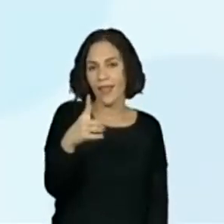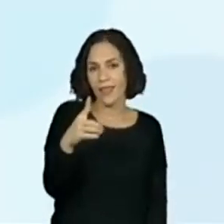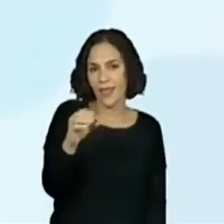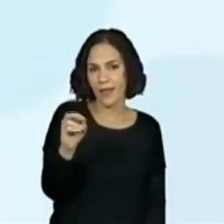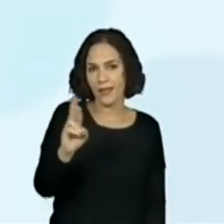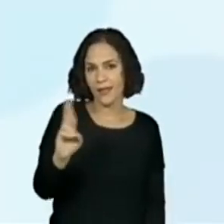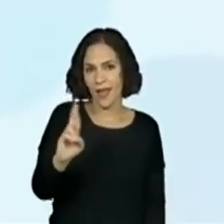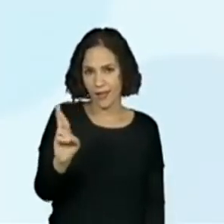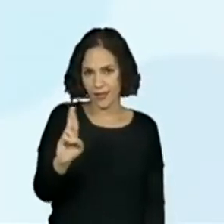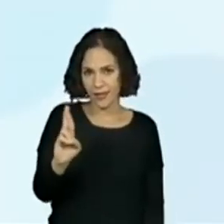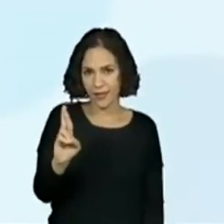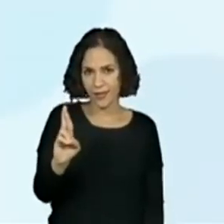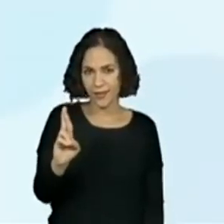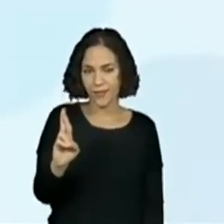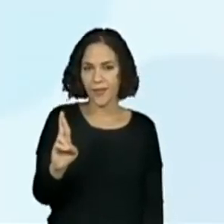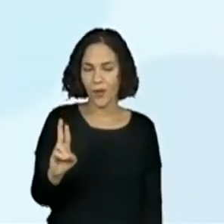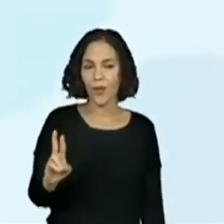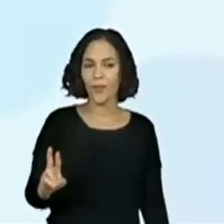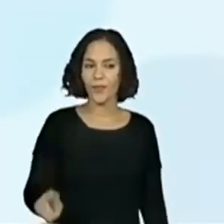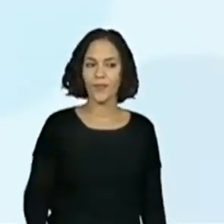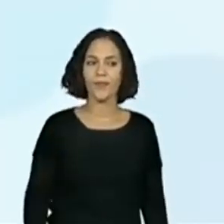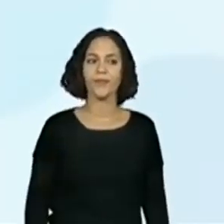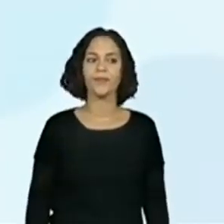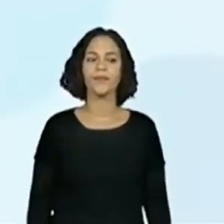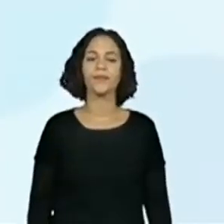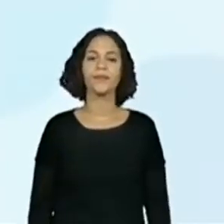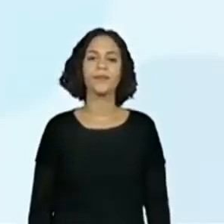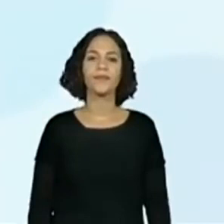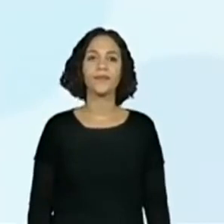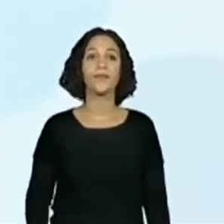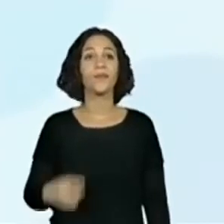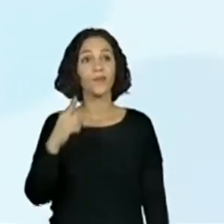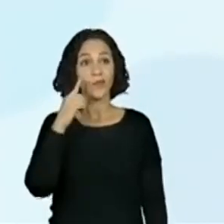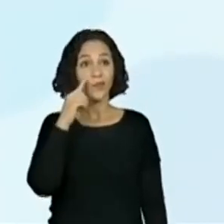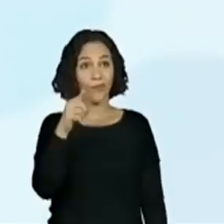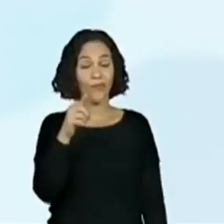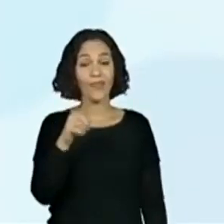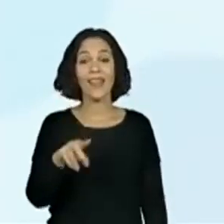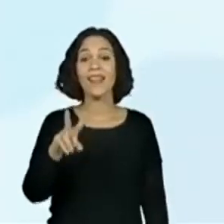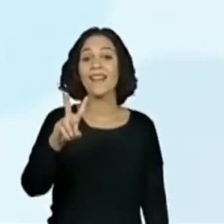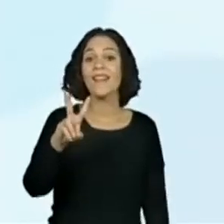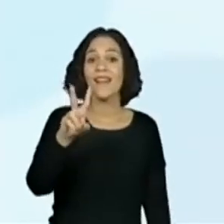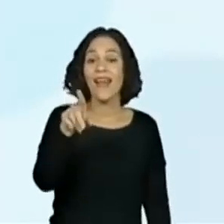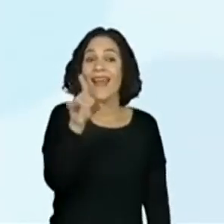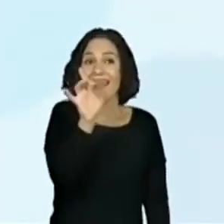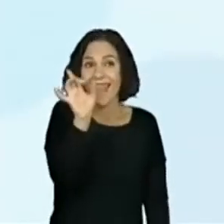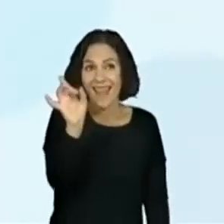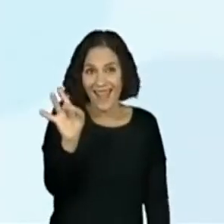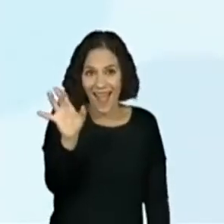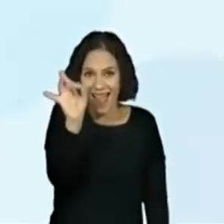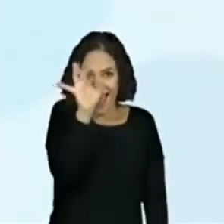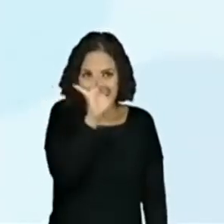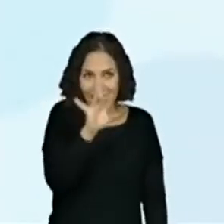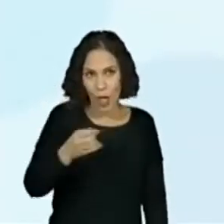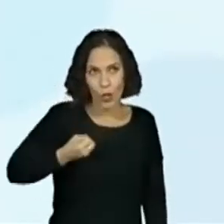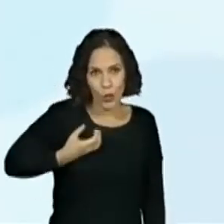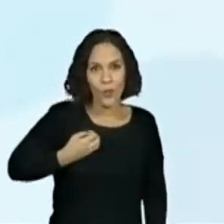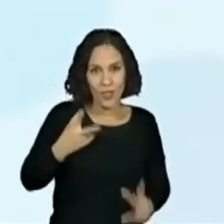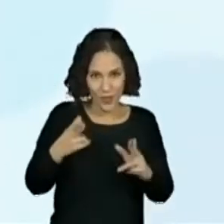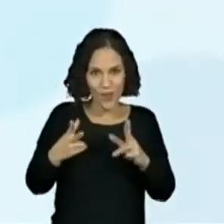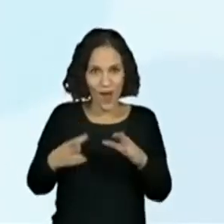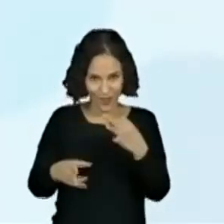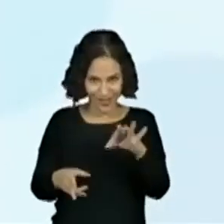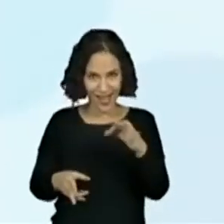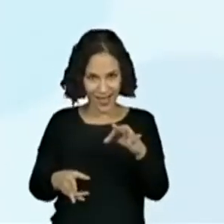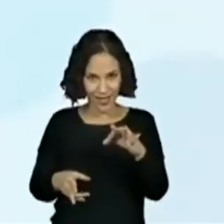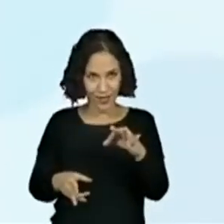aqui, ó. Para ajudar. 4 notas com o mesmo valor. Eu tenho 4 notas com o mesmo valor. Qual que é o valor da nota? Lembra que eu falei que está aqui, ó. Tanto aqui como aqui